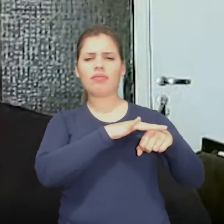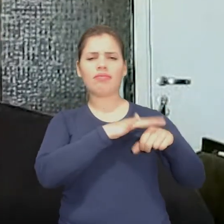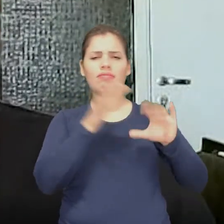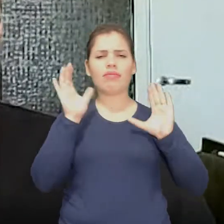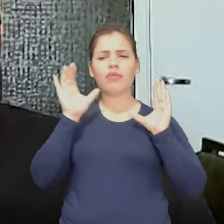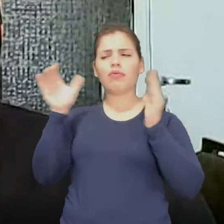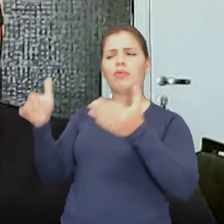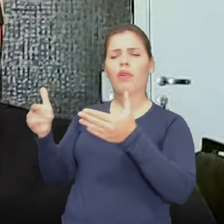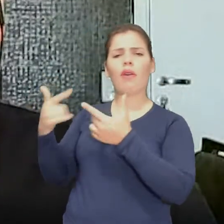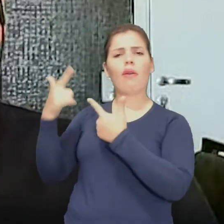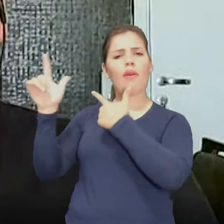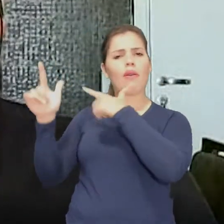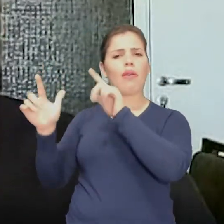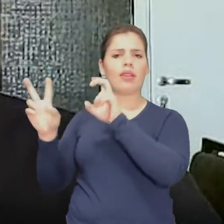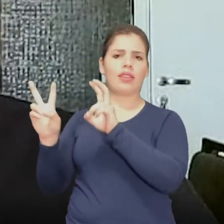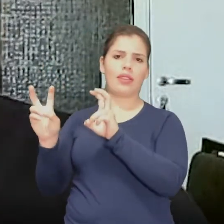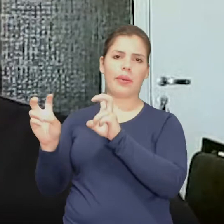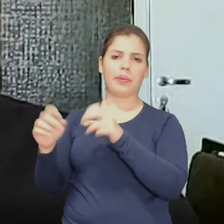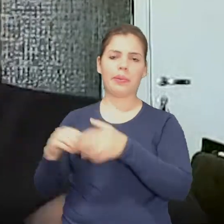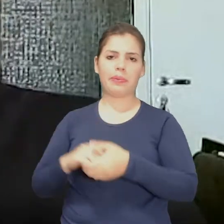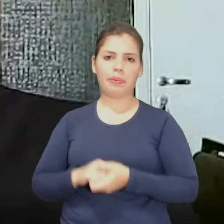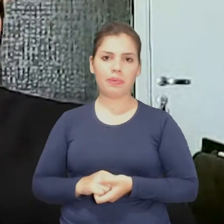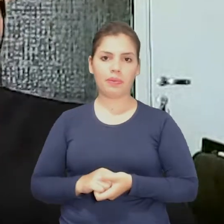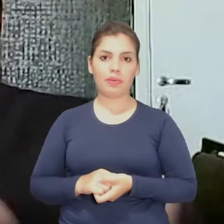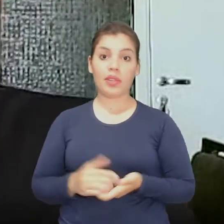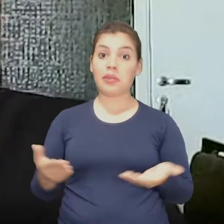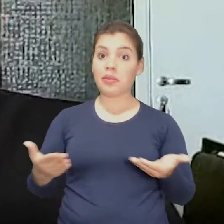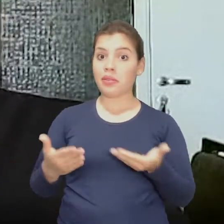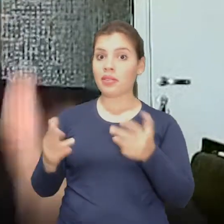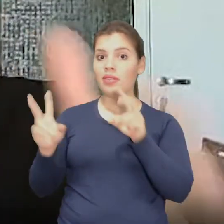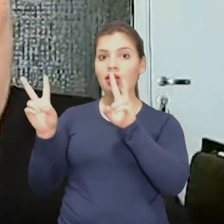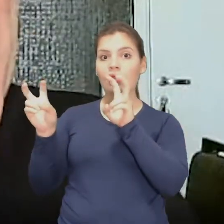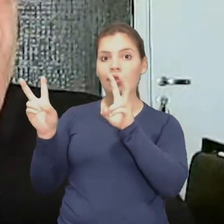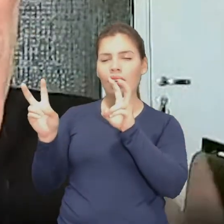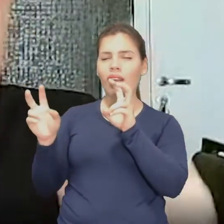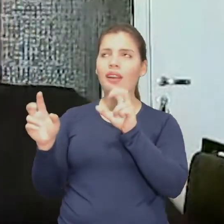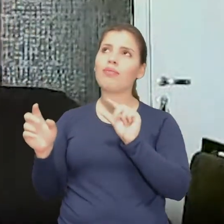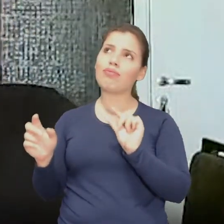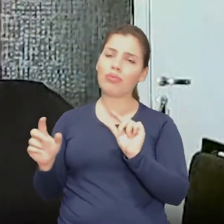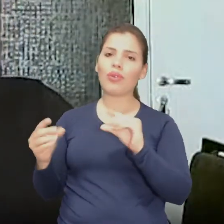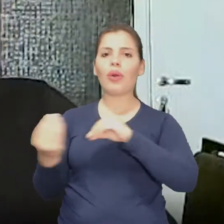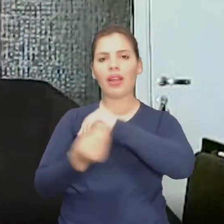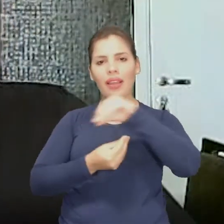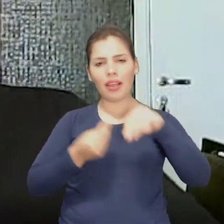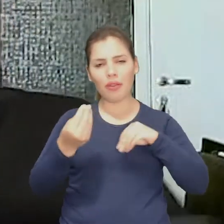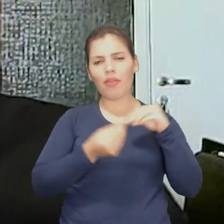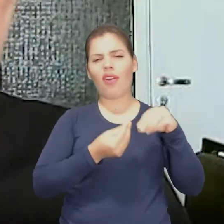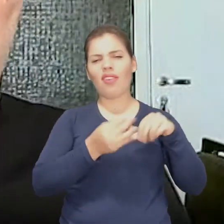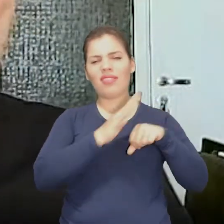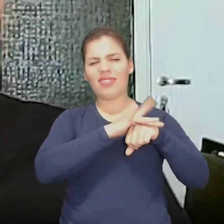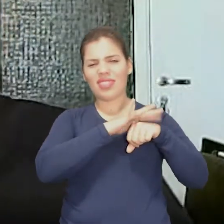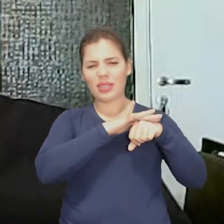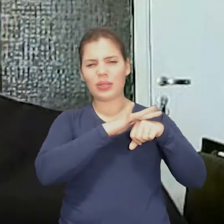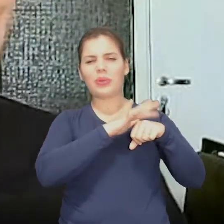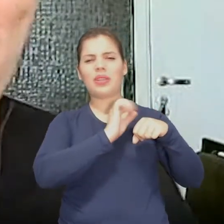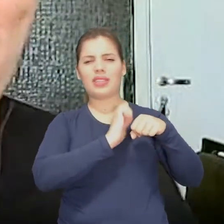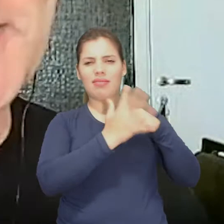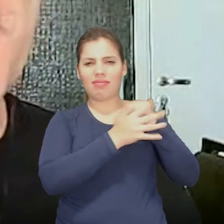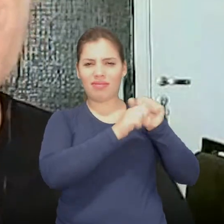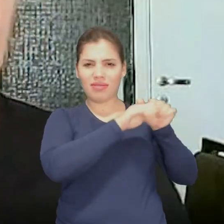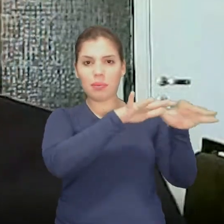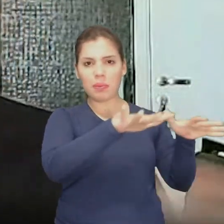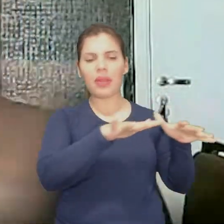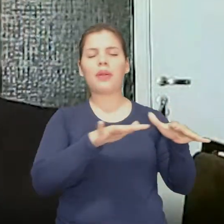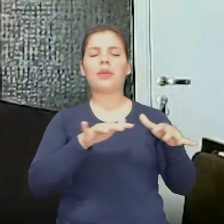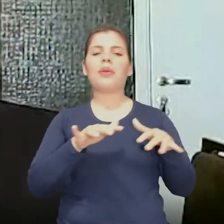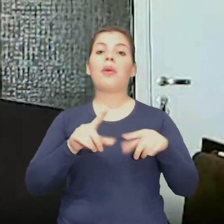foco e para mudar um pouco para uma coisa que tem também a ver com o que está acontecendo hoje na pandemia, mas